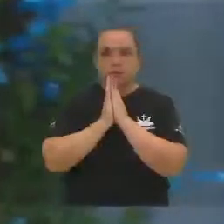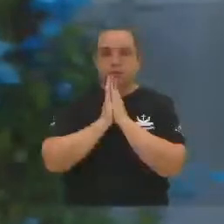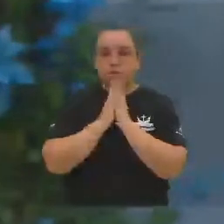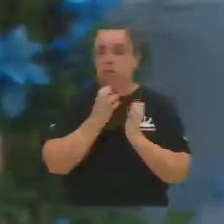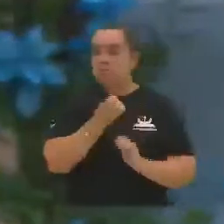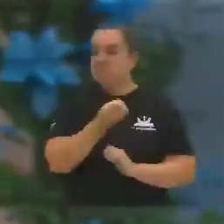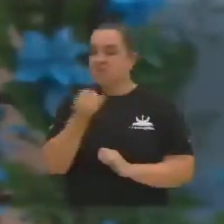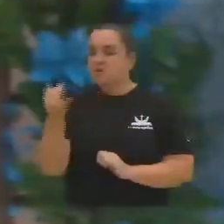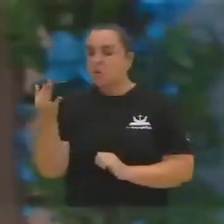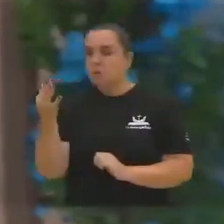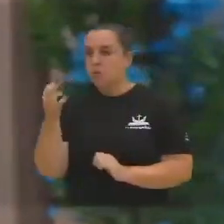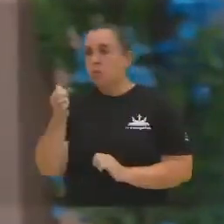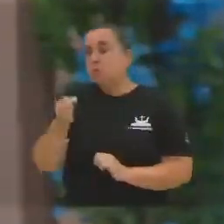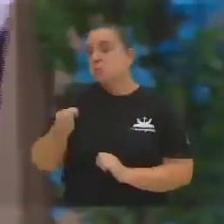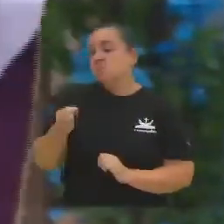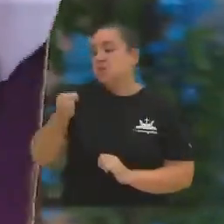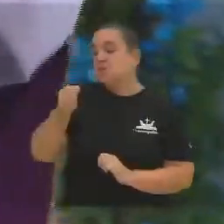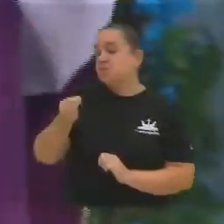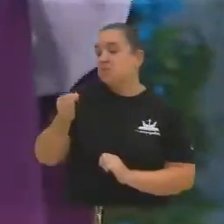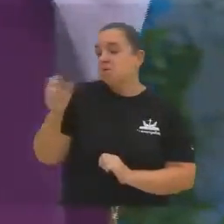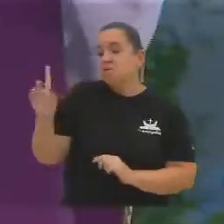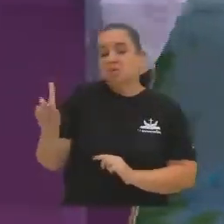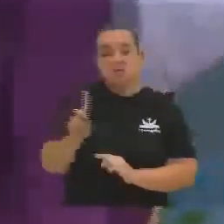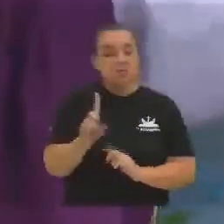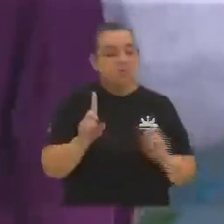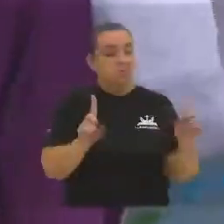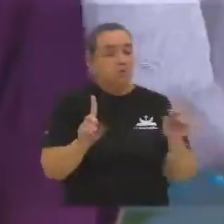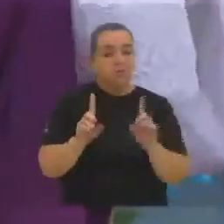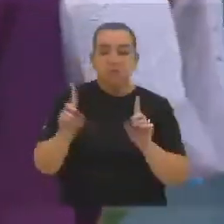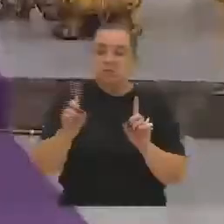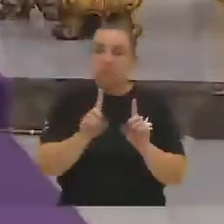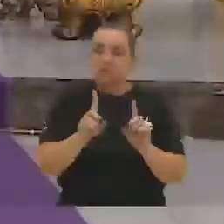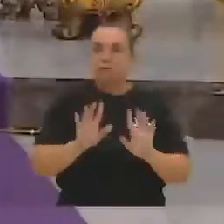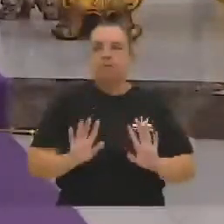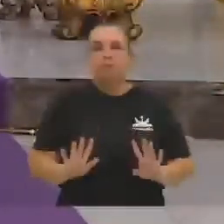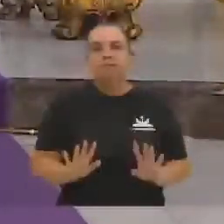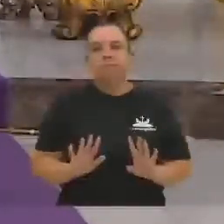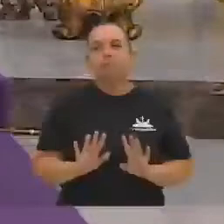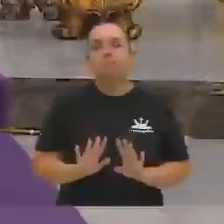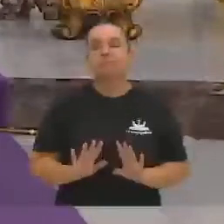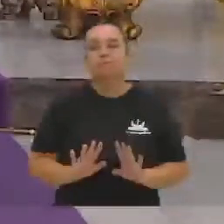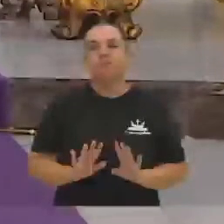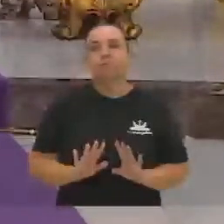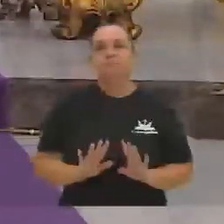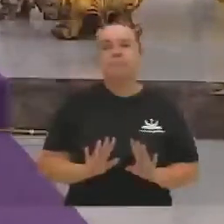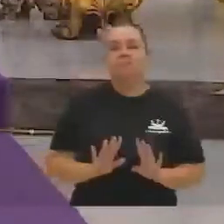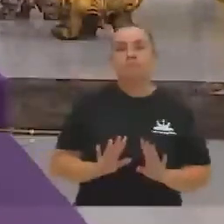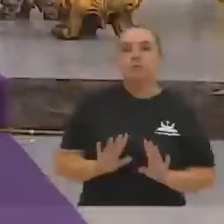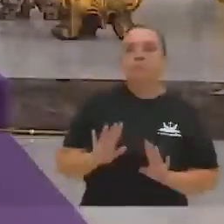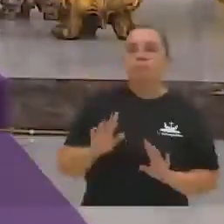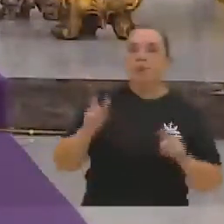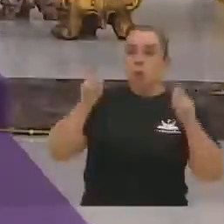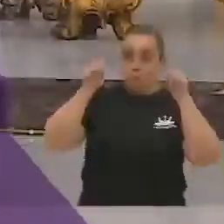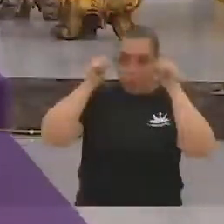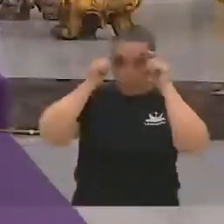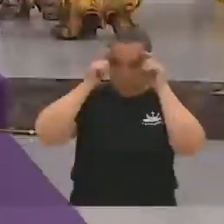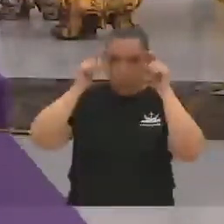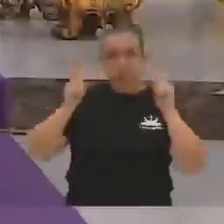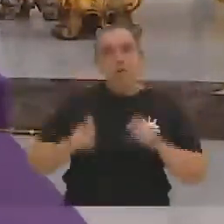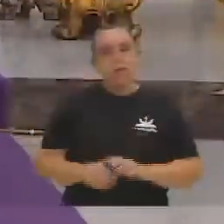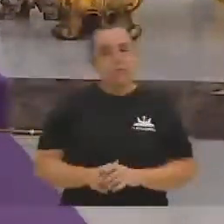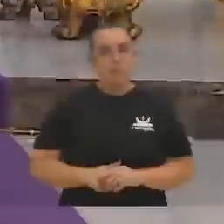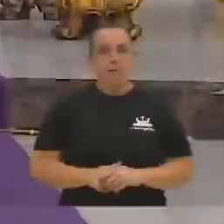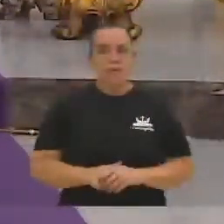Alguns pastores que passavam pelo caminho, os santos reis magos guiados pela estrela,